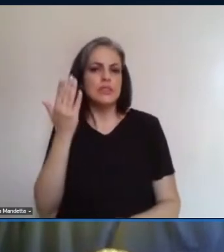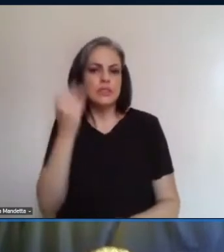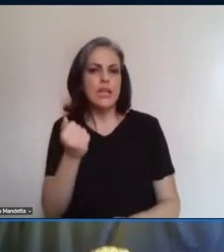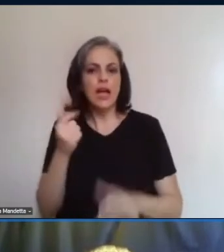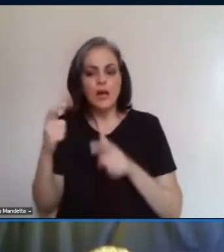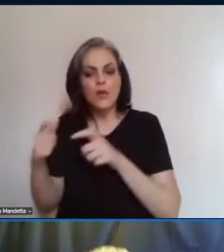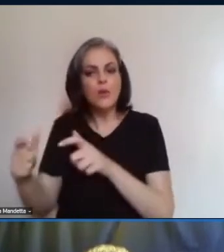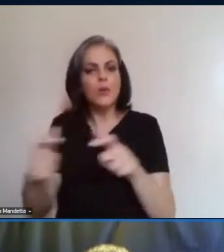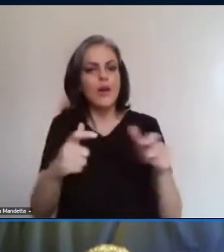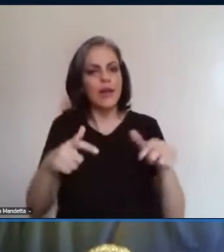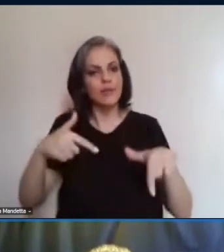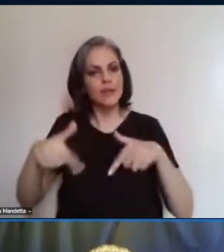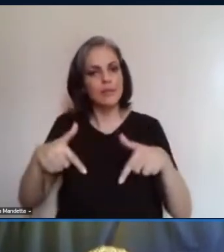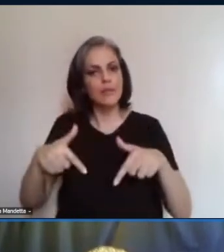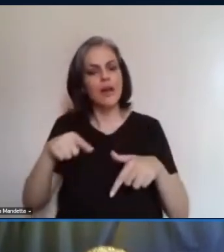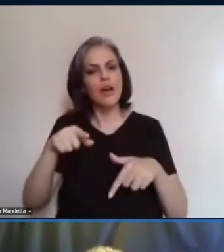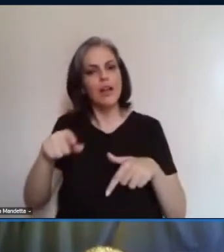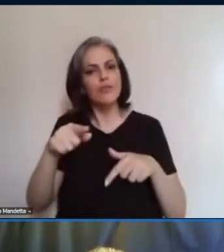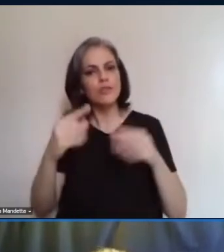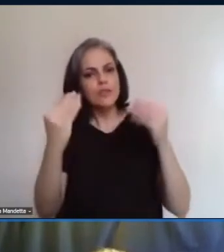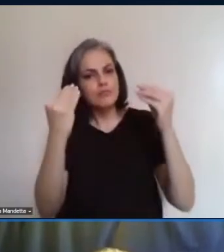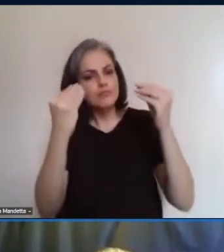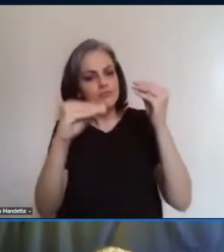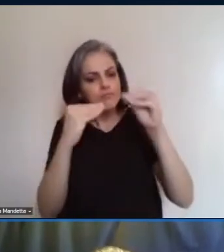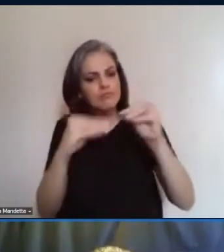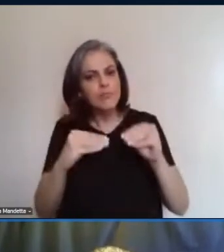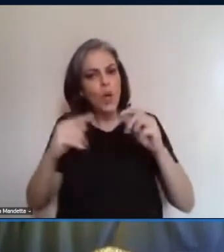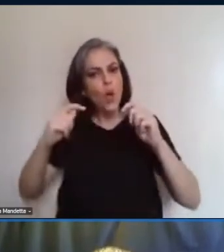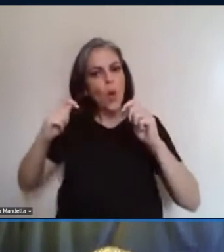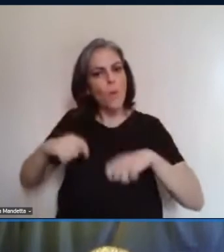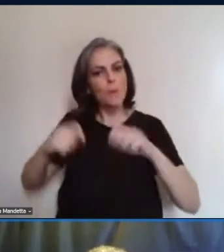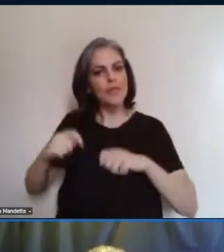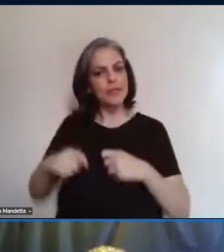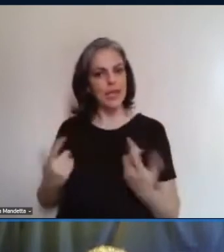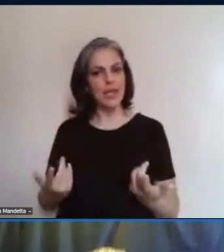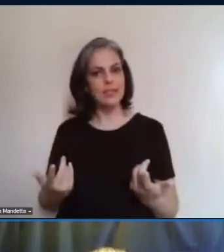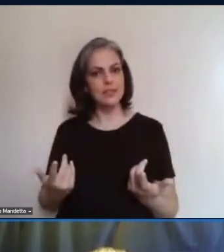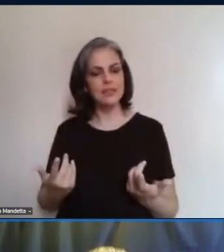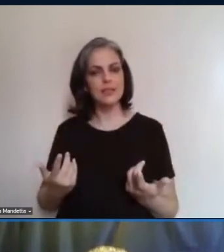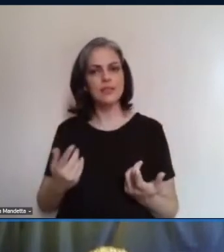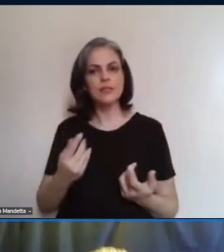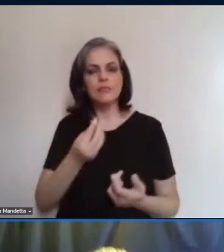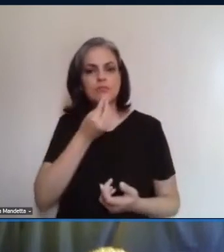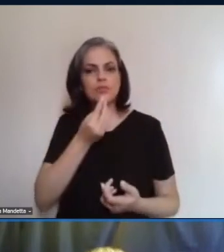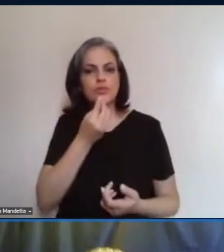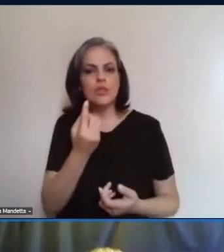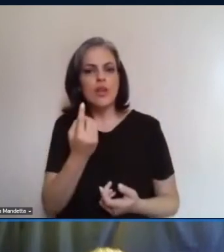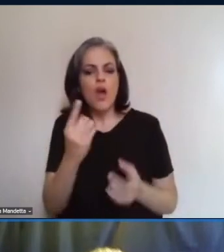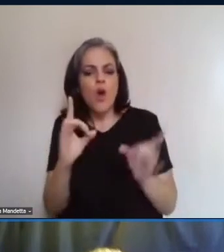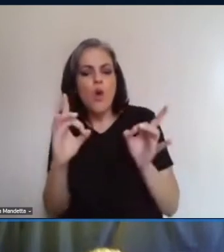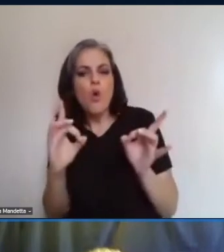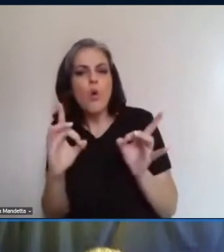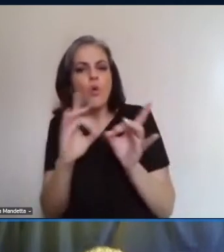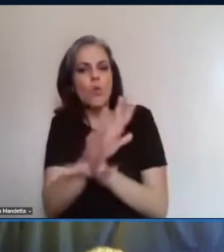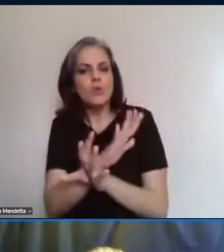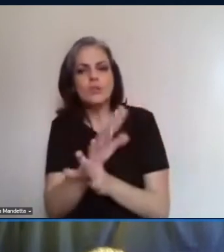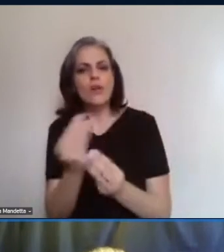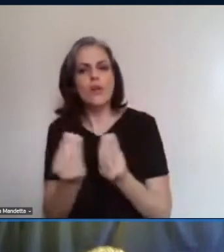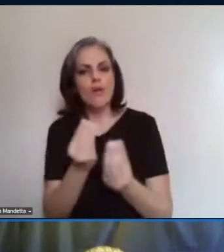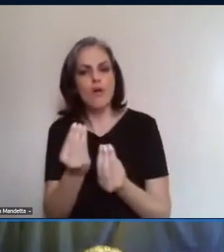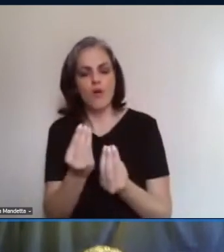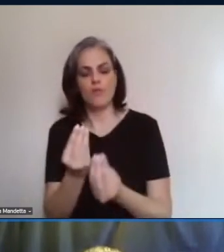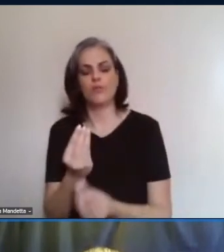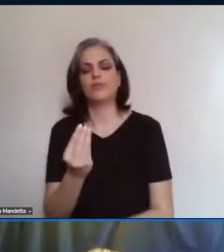competências que você descreveu naquele quadro, você fechar uma conclusão apontando que, a partir das